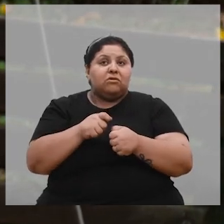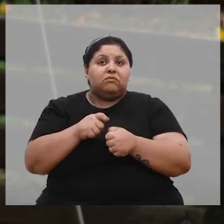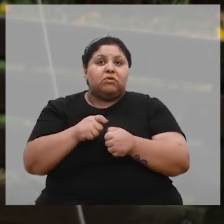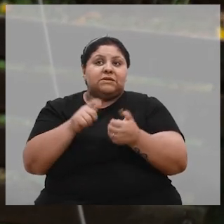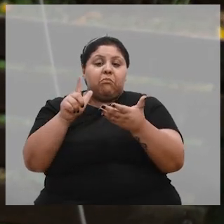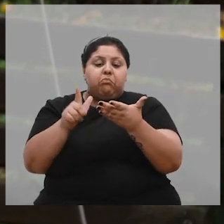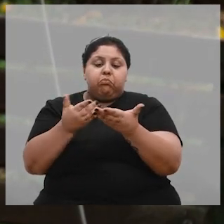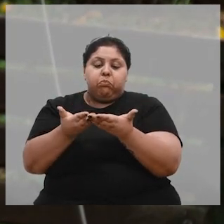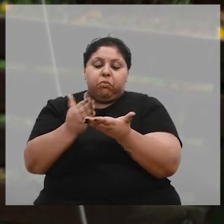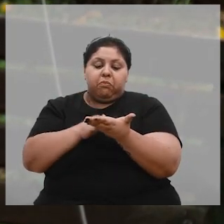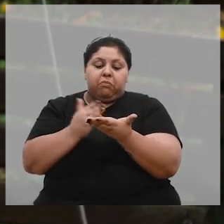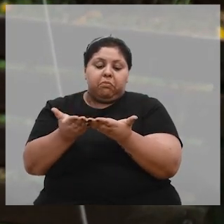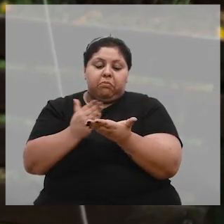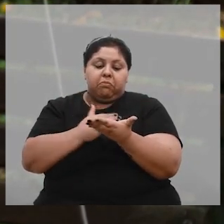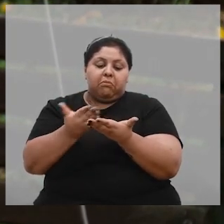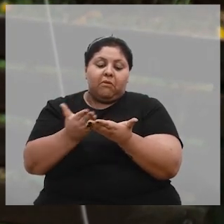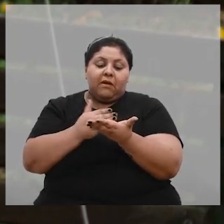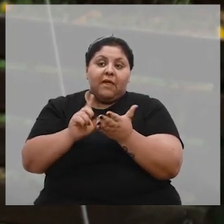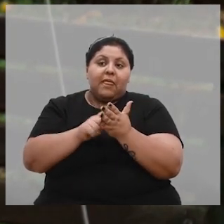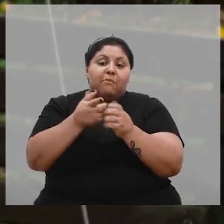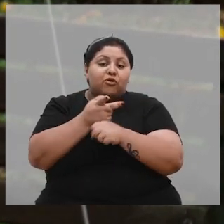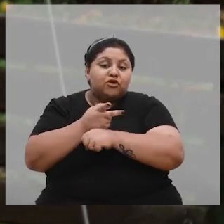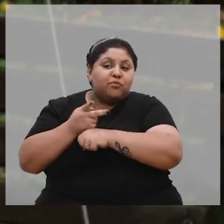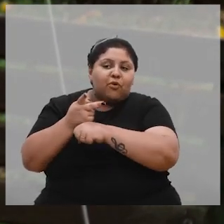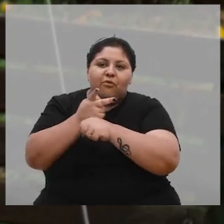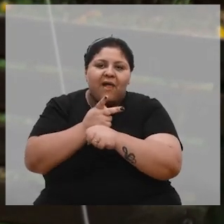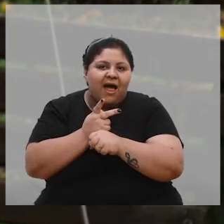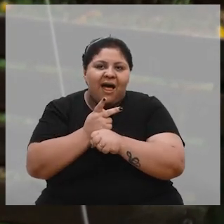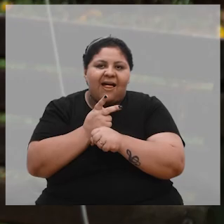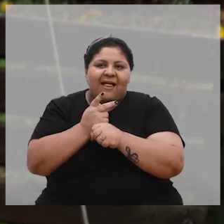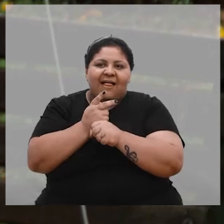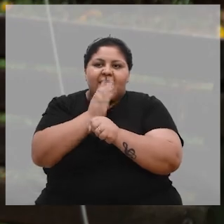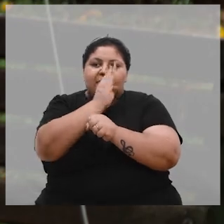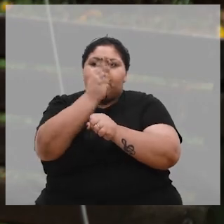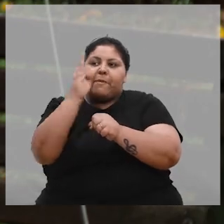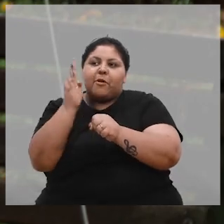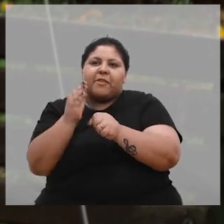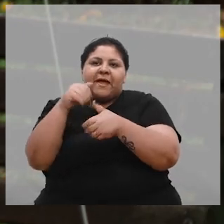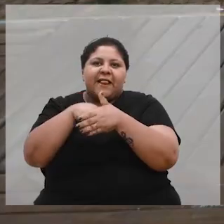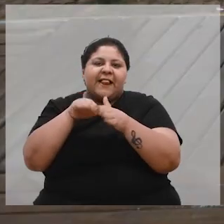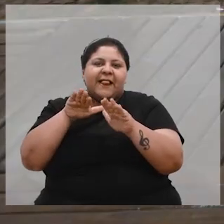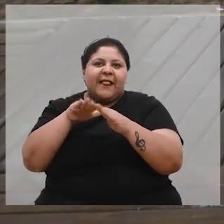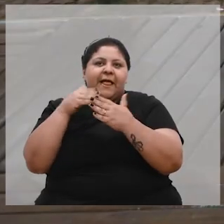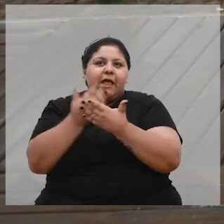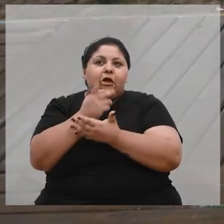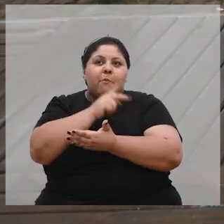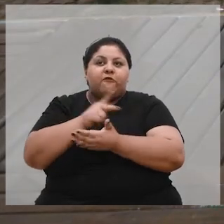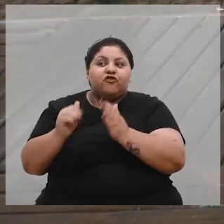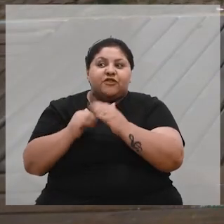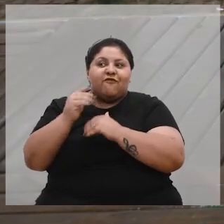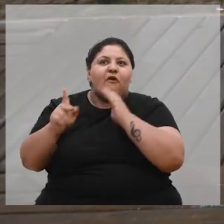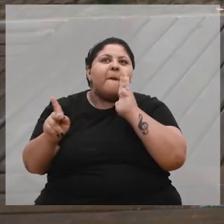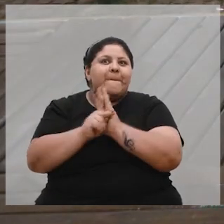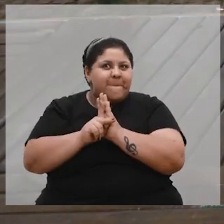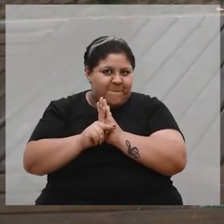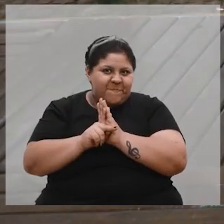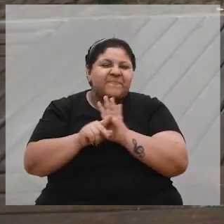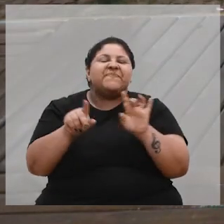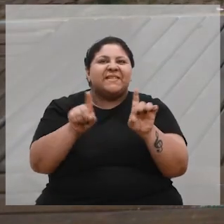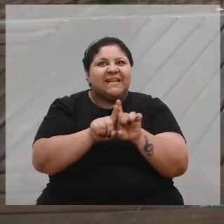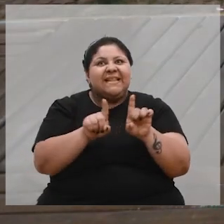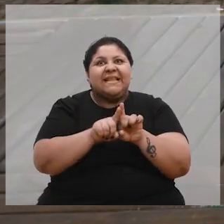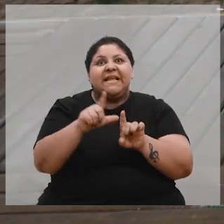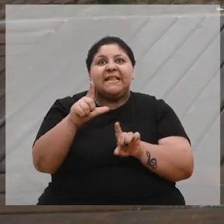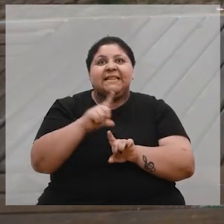possa correr os livros na banca e depois procurar na biblioteca da sua escola, e que o professor possa desenvolver projetos.